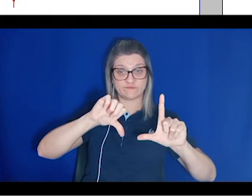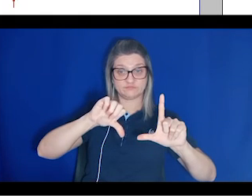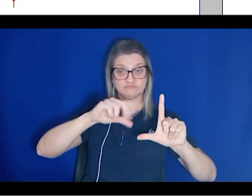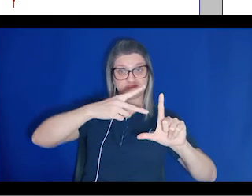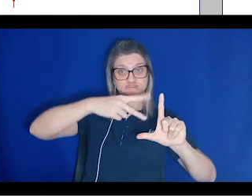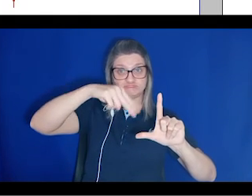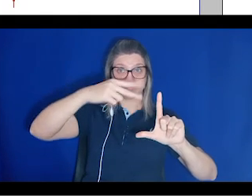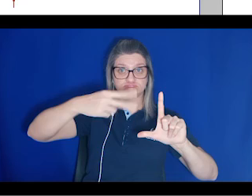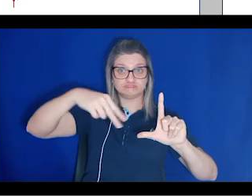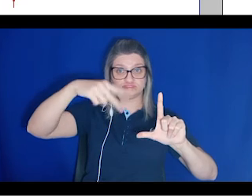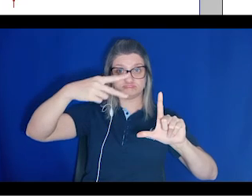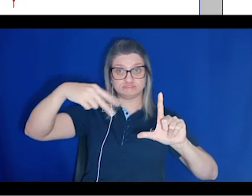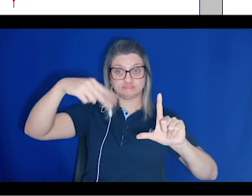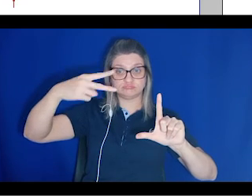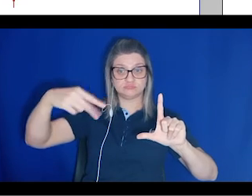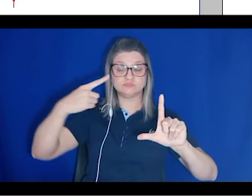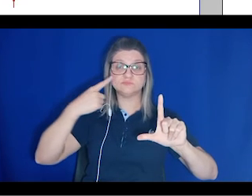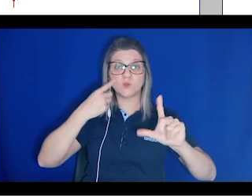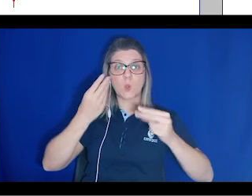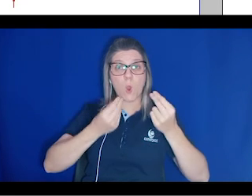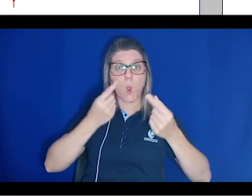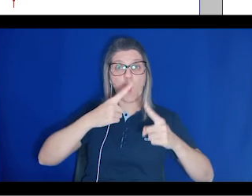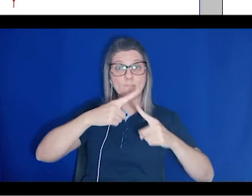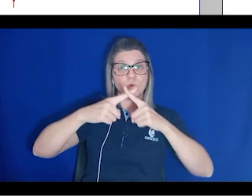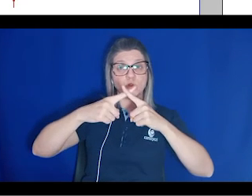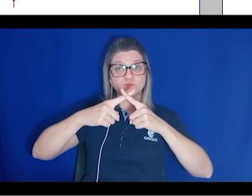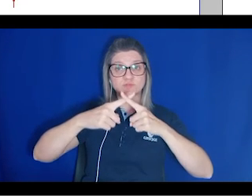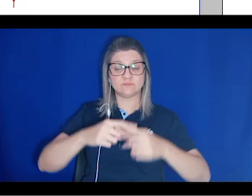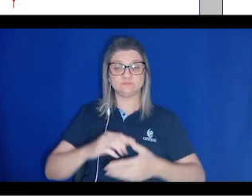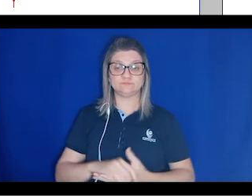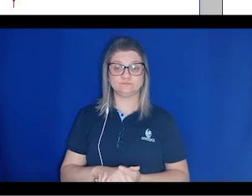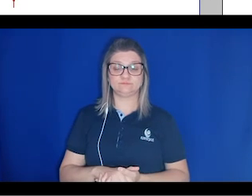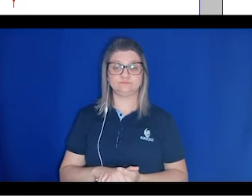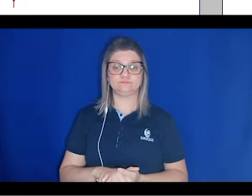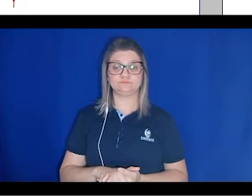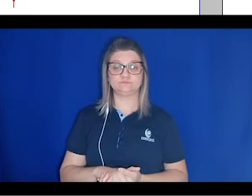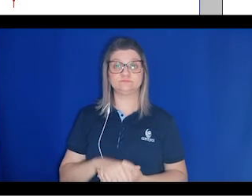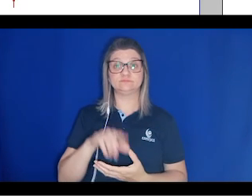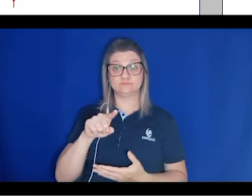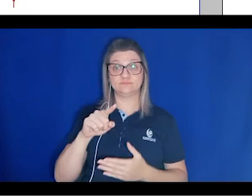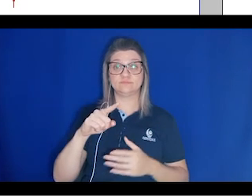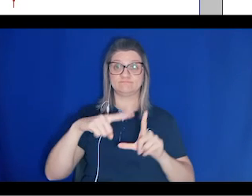eu junto as duas linhas no mesmo gráfico, que é o gráfico da Gerdau.